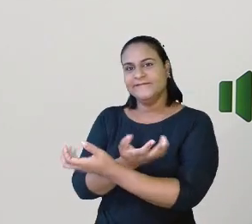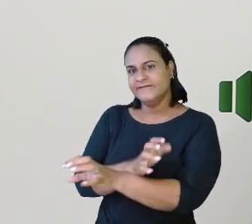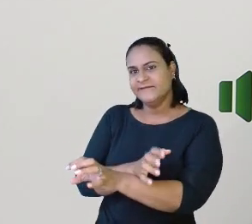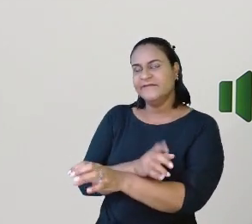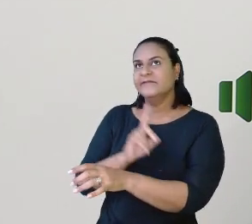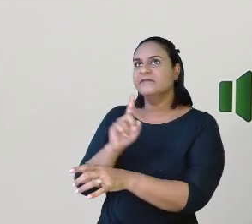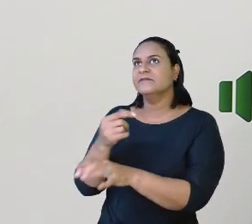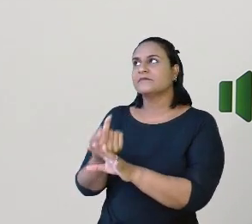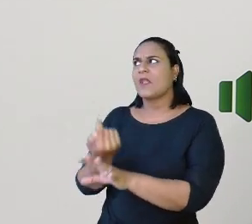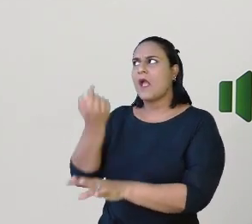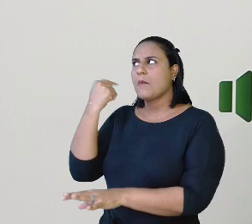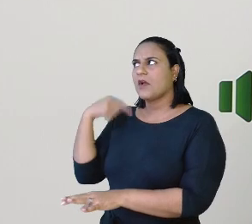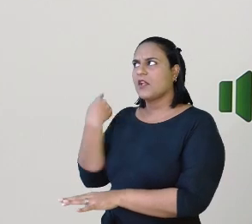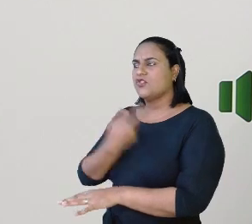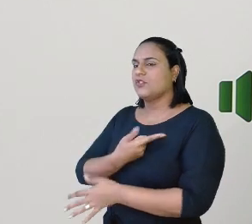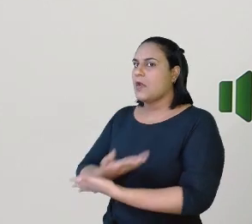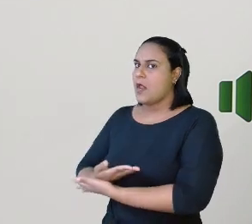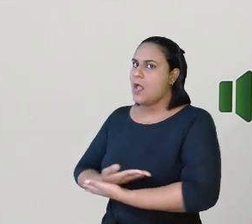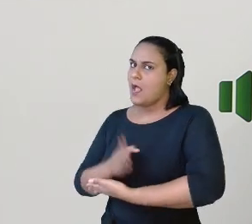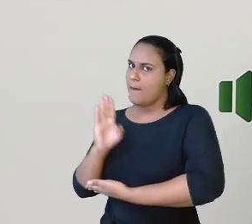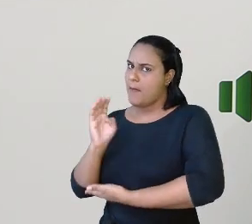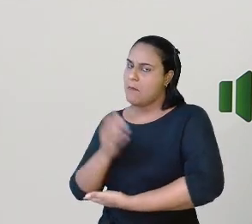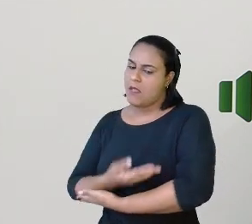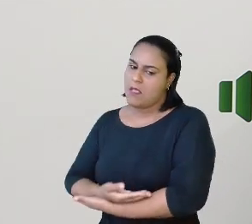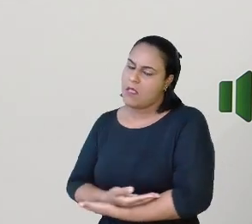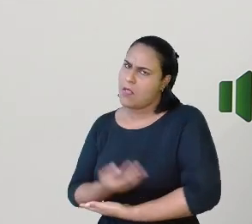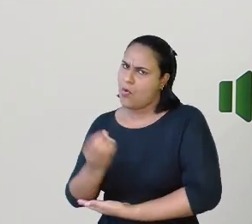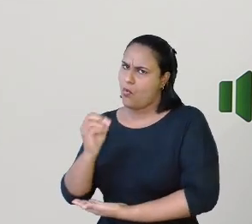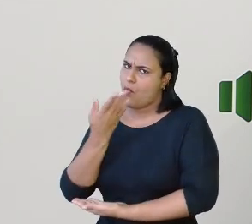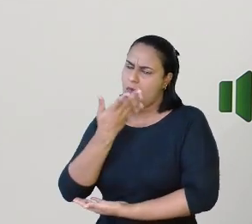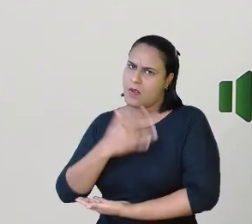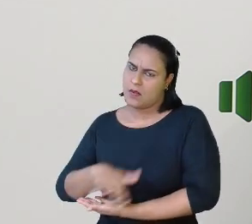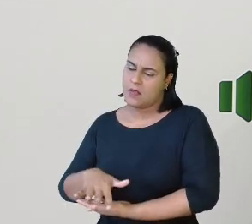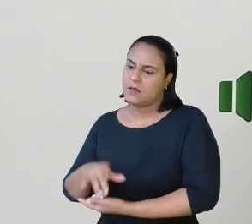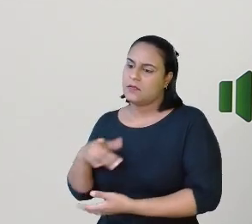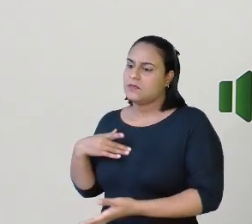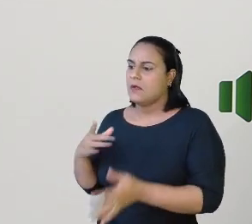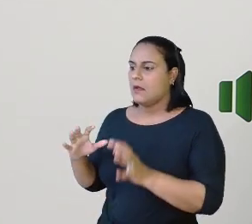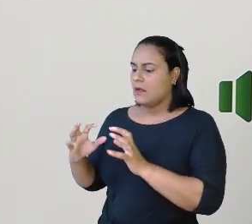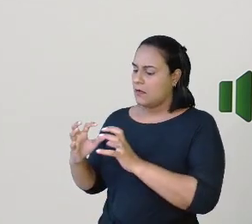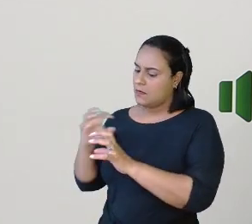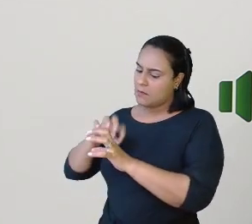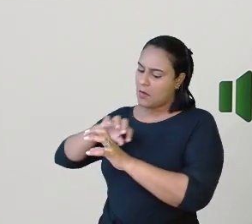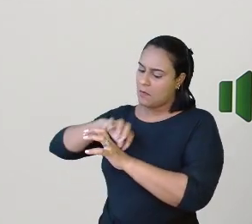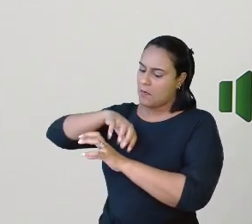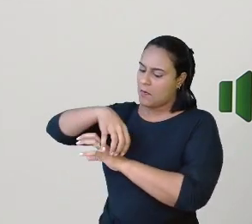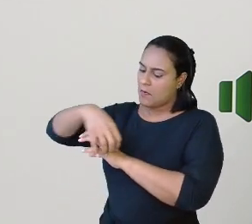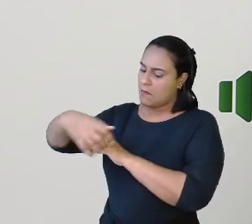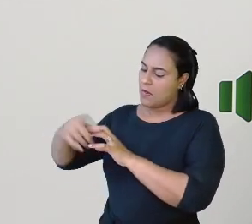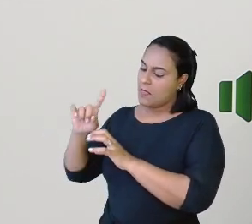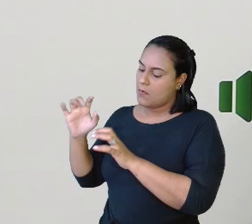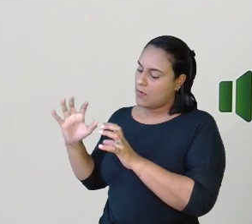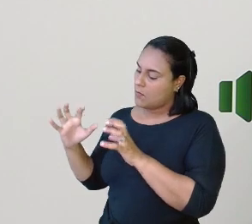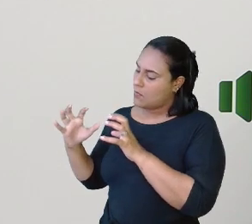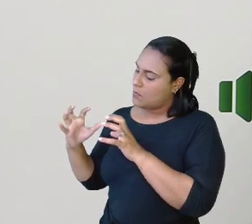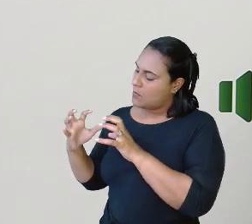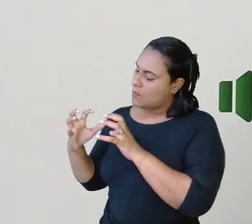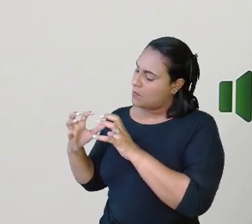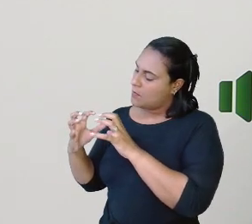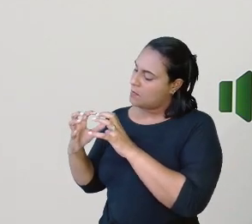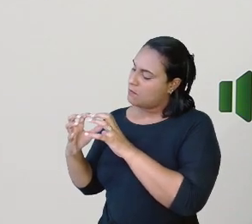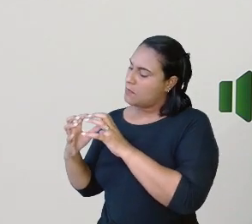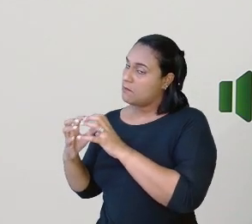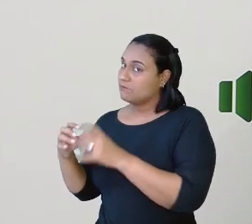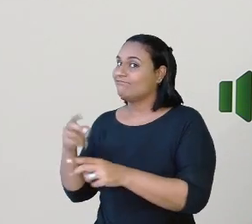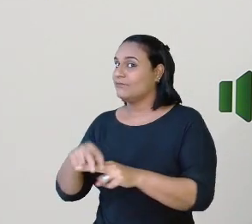quando nós tínhamos lá, quando éramos crianças, e eles vão se juntando, vão se calcificando. Por isso que a quantidade